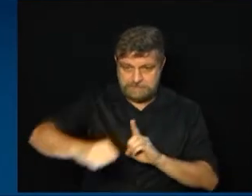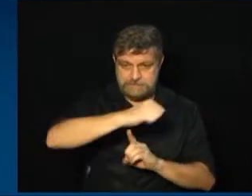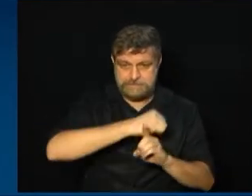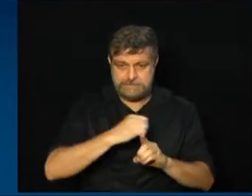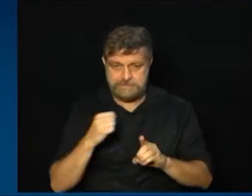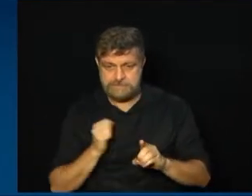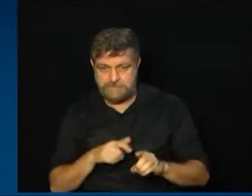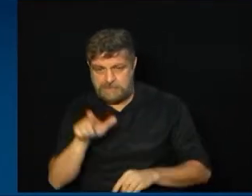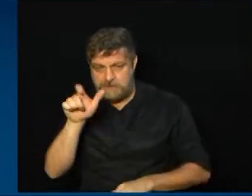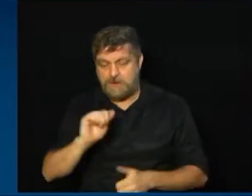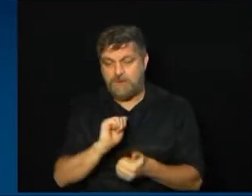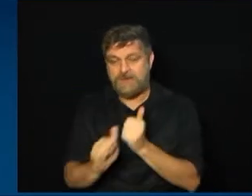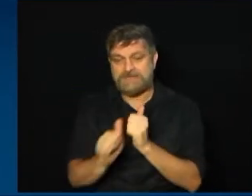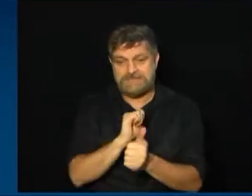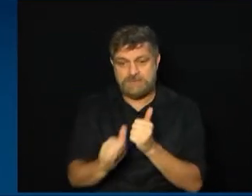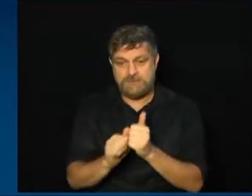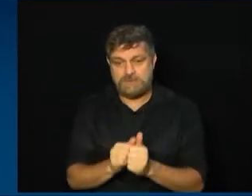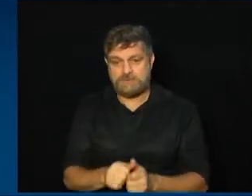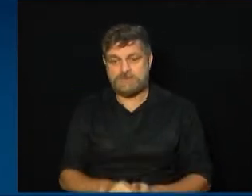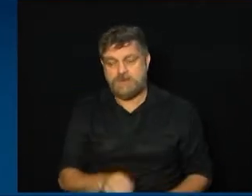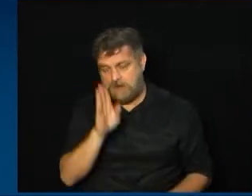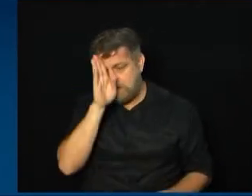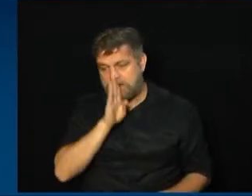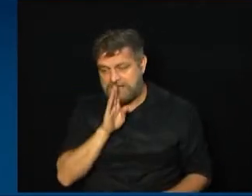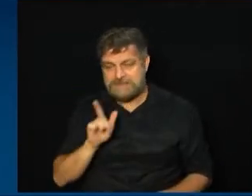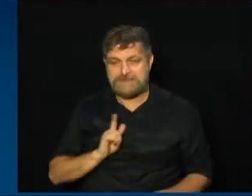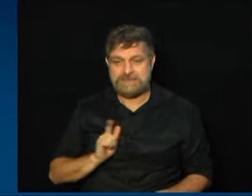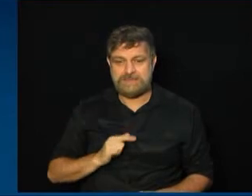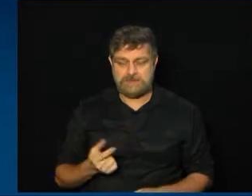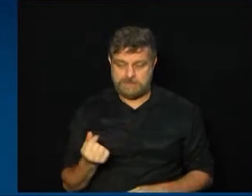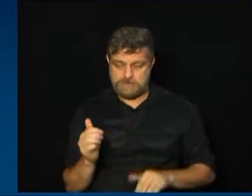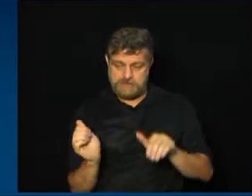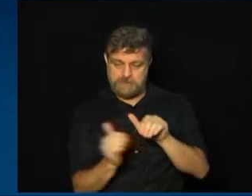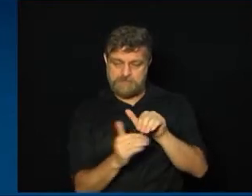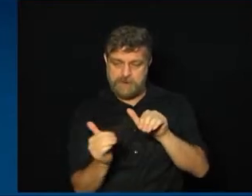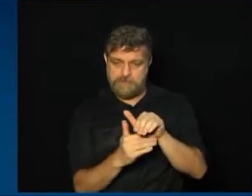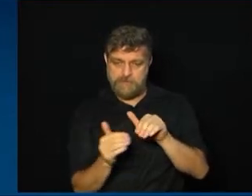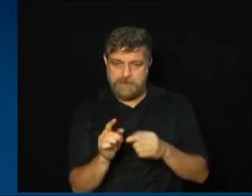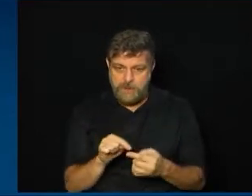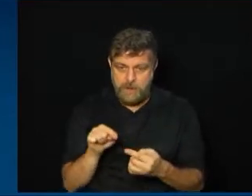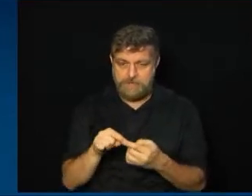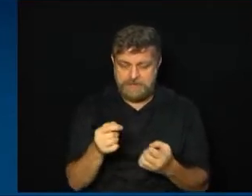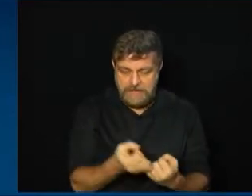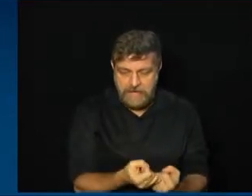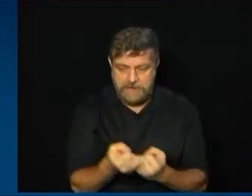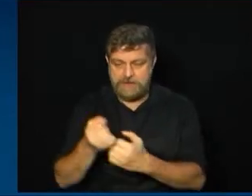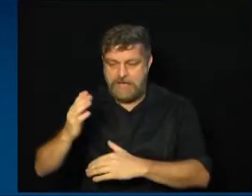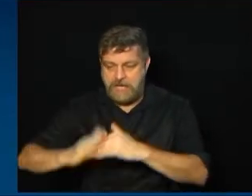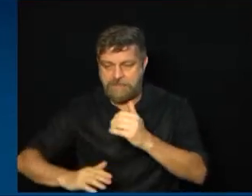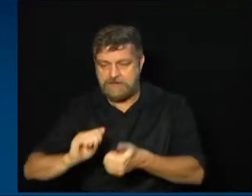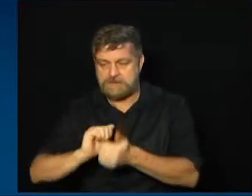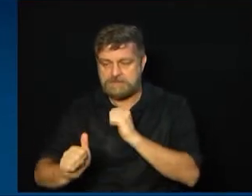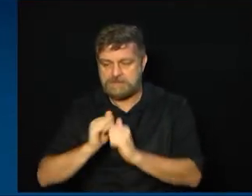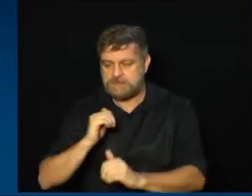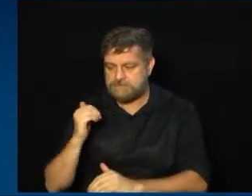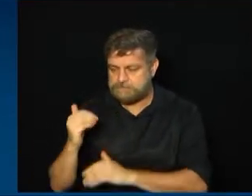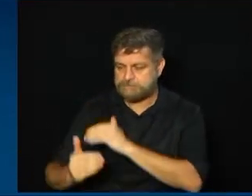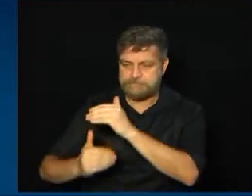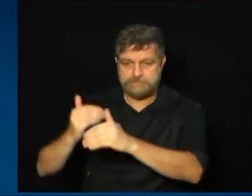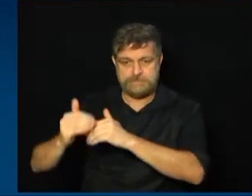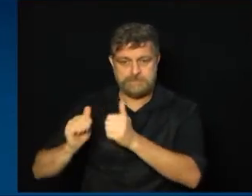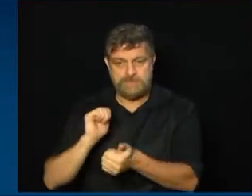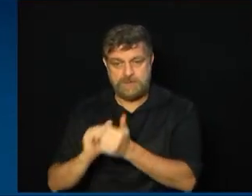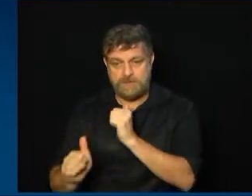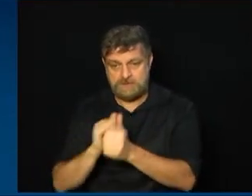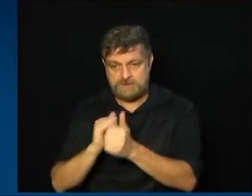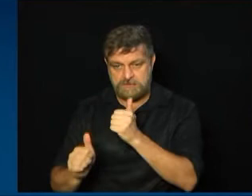Desporto Amador. De autoria do prefeito municipal, o fundo se destina a apoiar a prática e o desenvolvimento do esporte